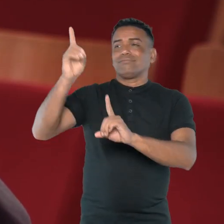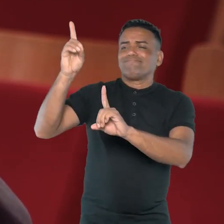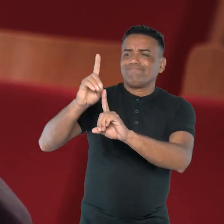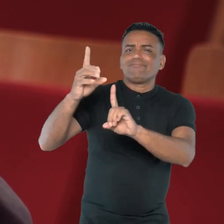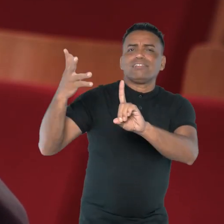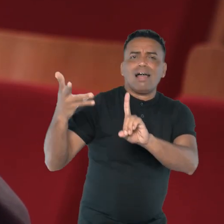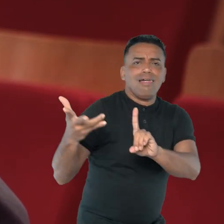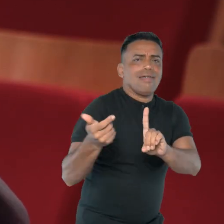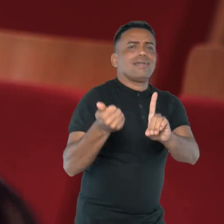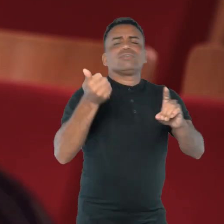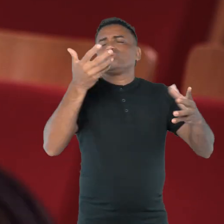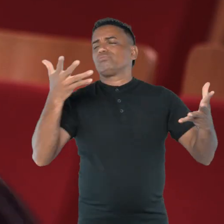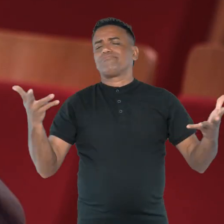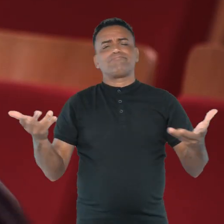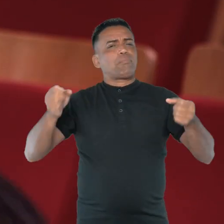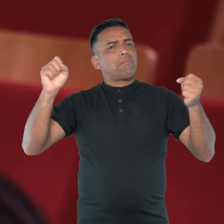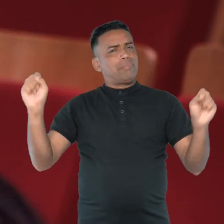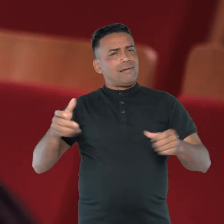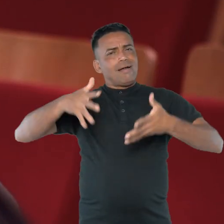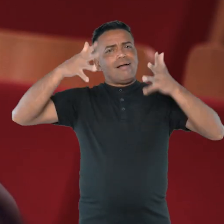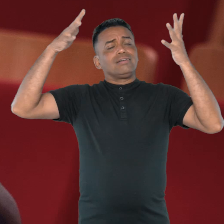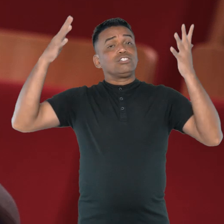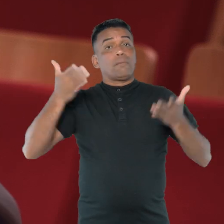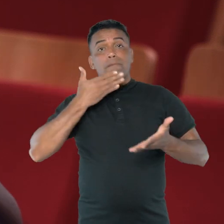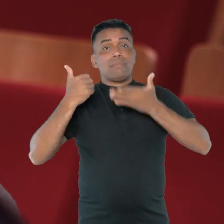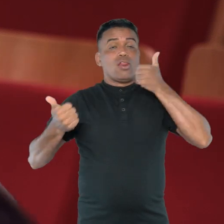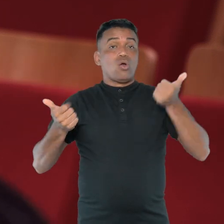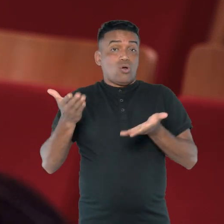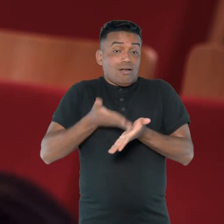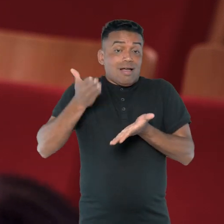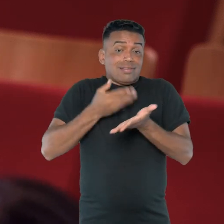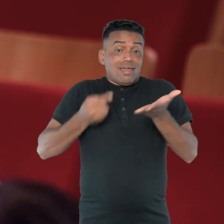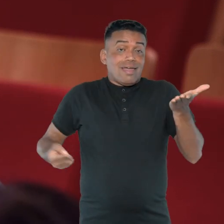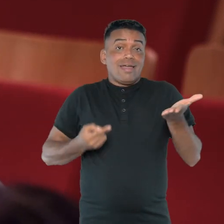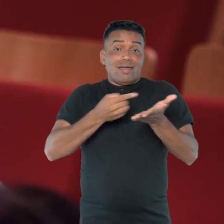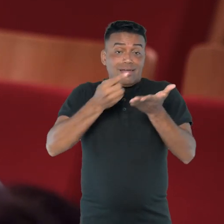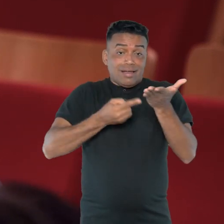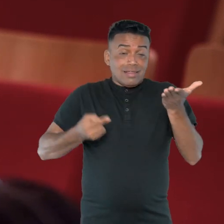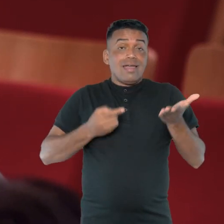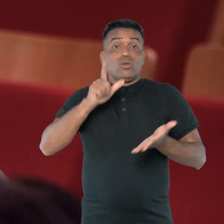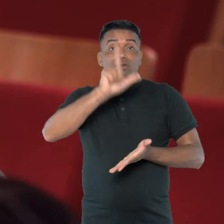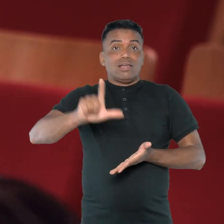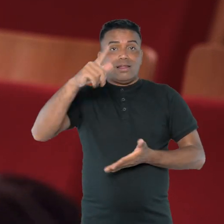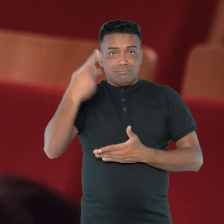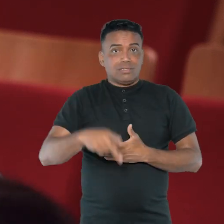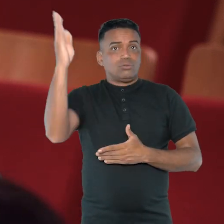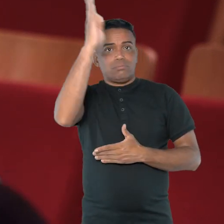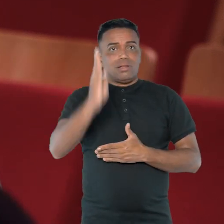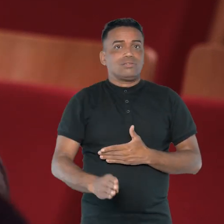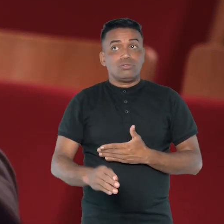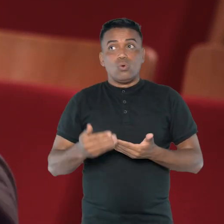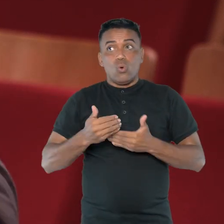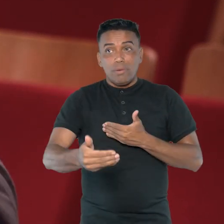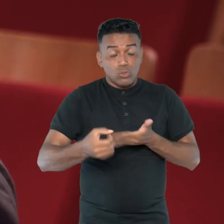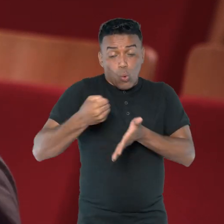com tanto talento, com tanto brilhantismo. Hoje o Pensar é o melhor caderno literário do Brasil. E eu me lembro muito quando